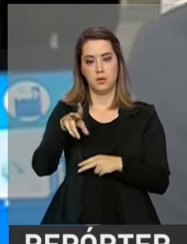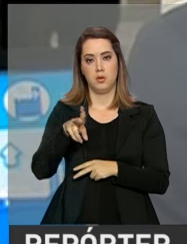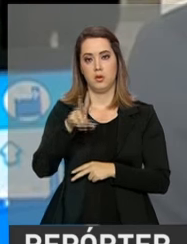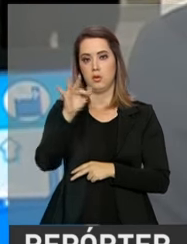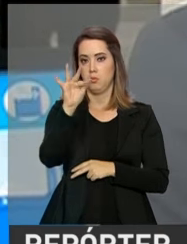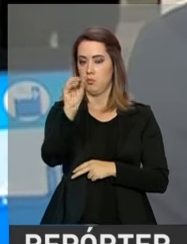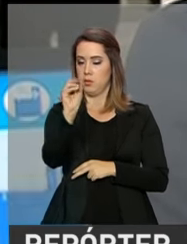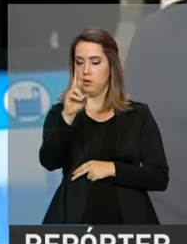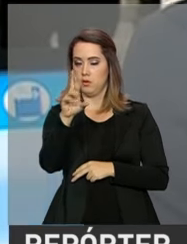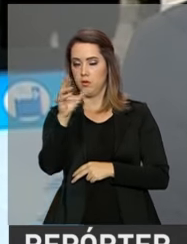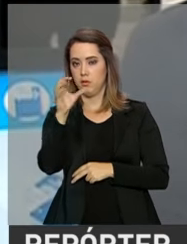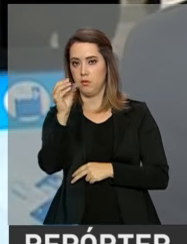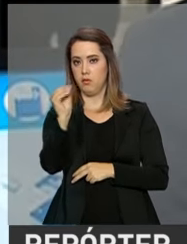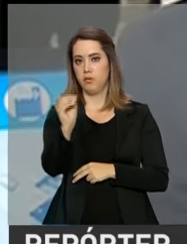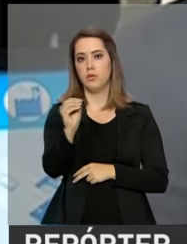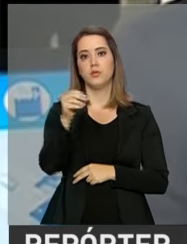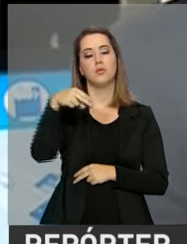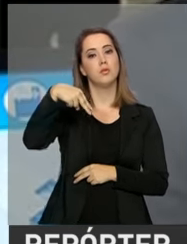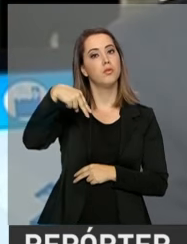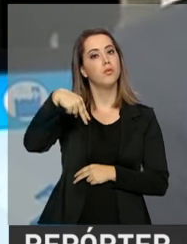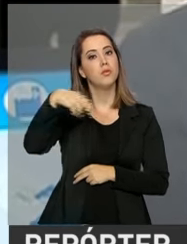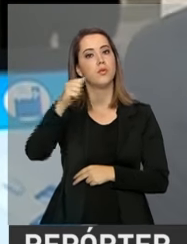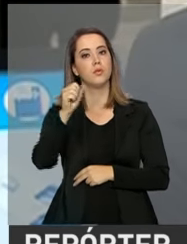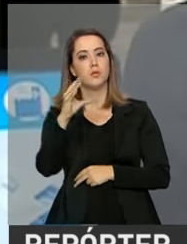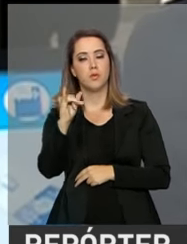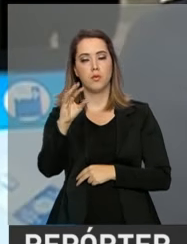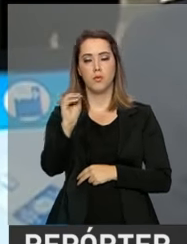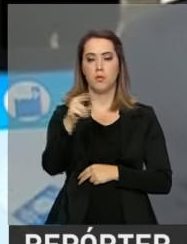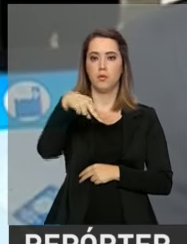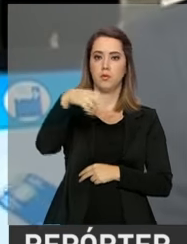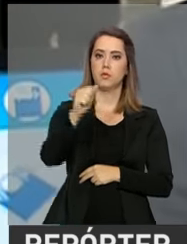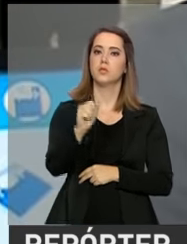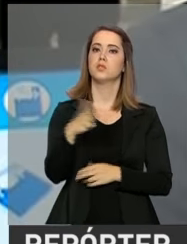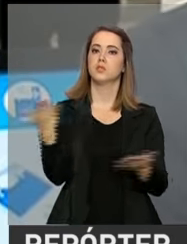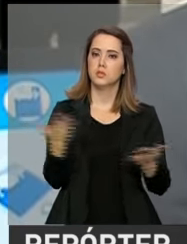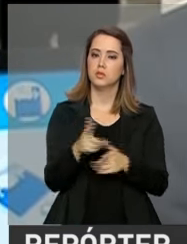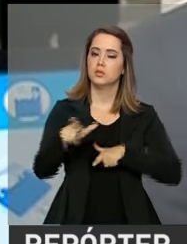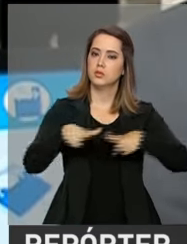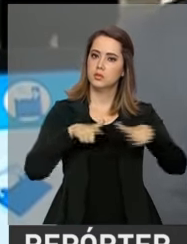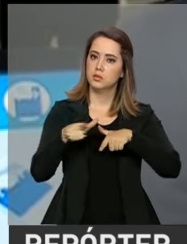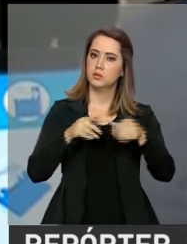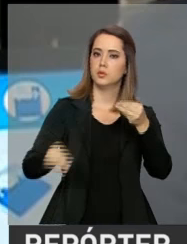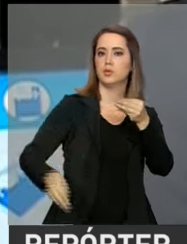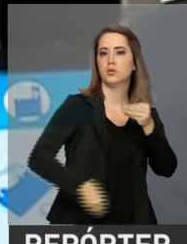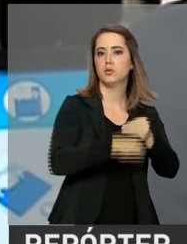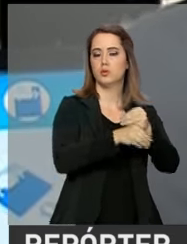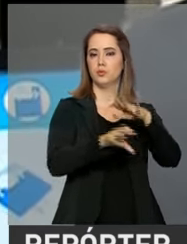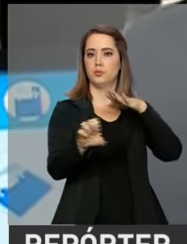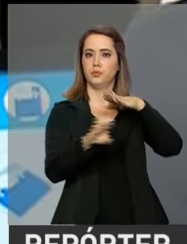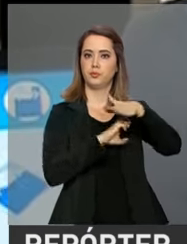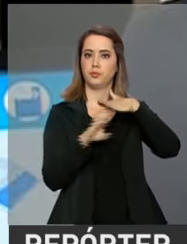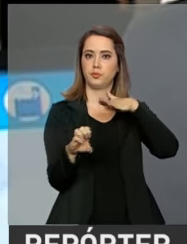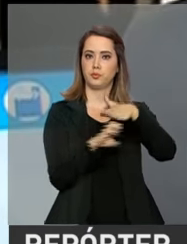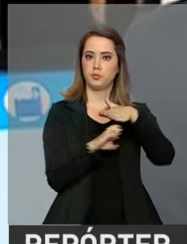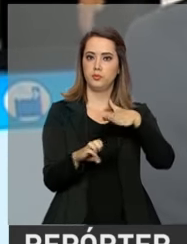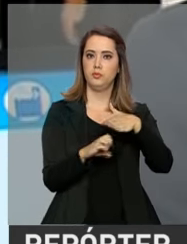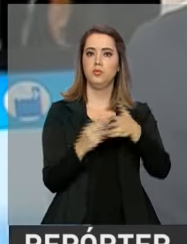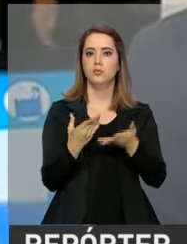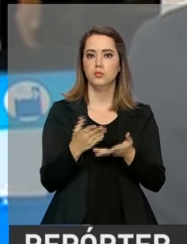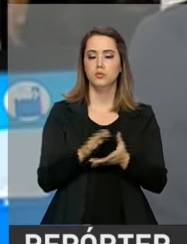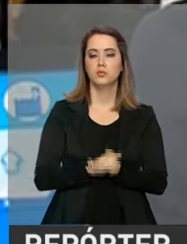originário da força nacional que essa checagem é mais a força nacional é farah é essa checagem vamos